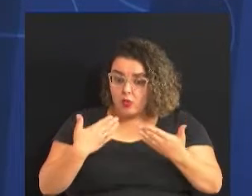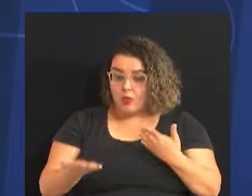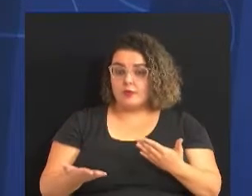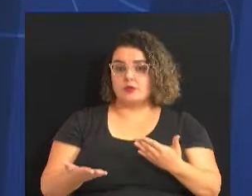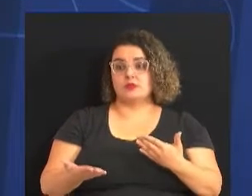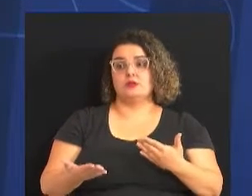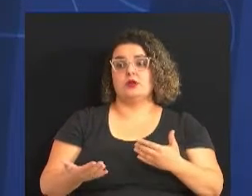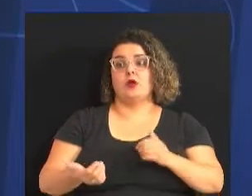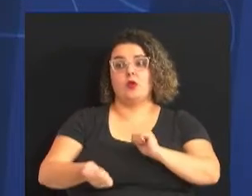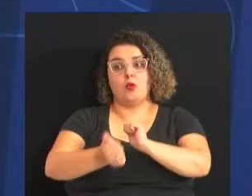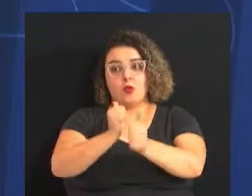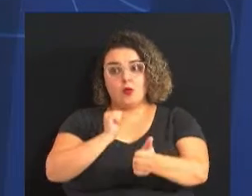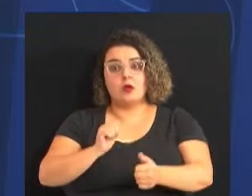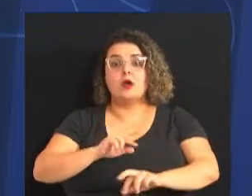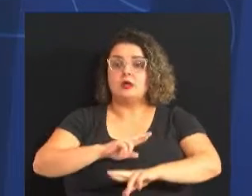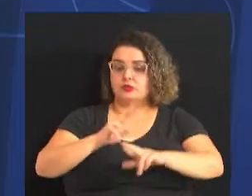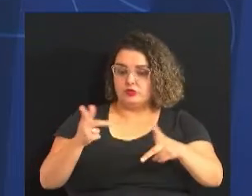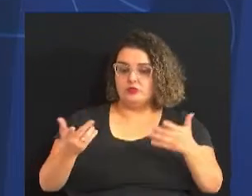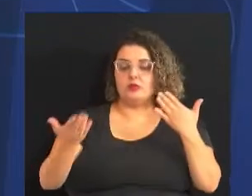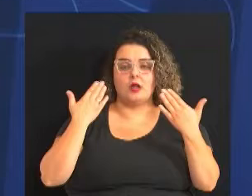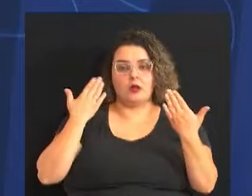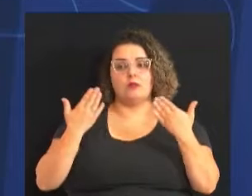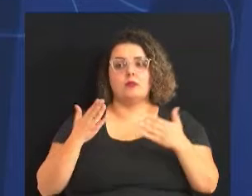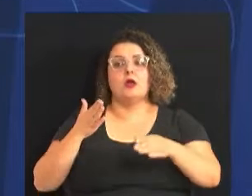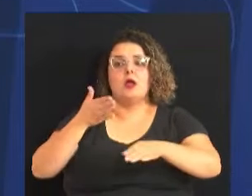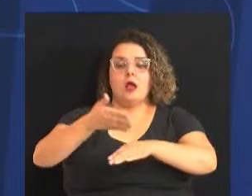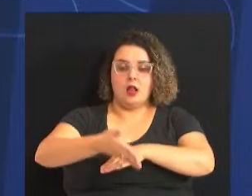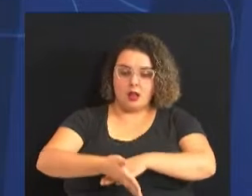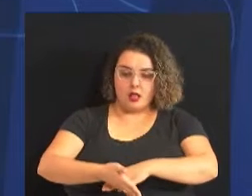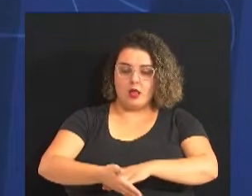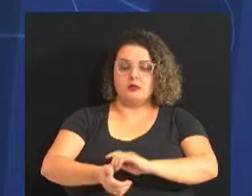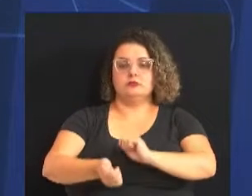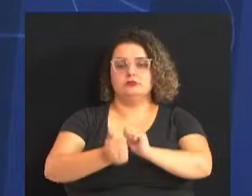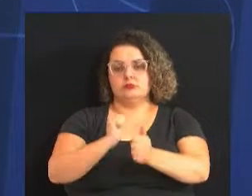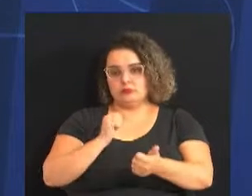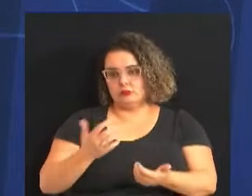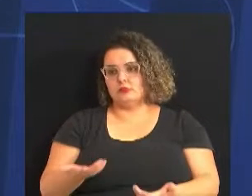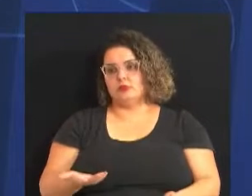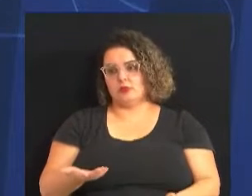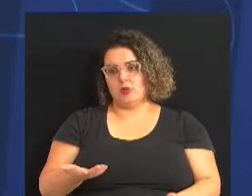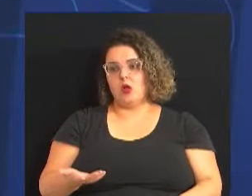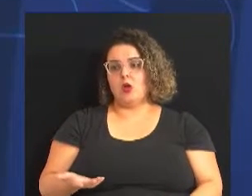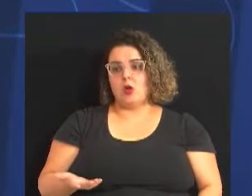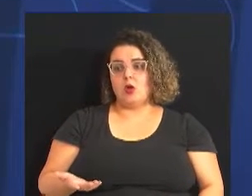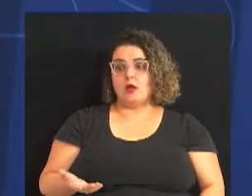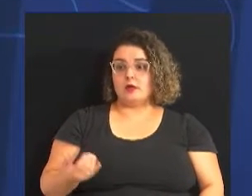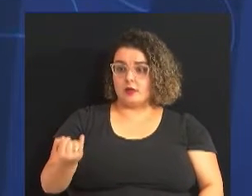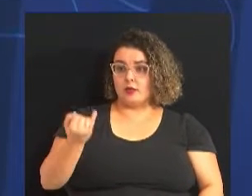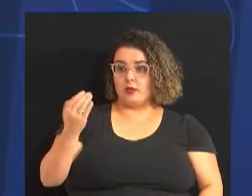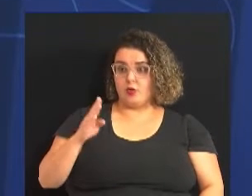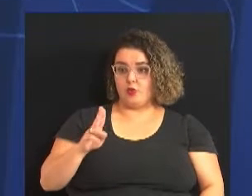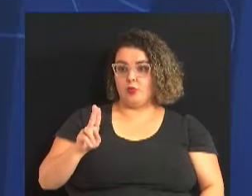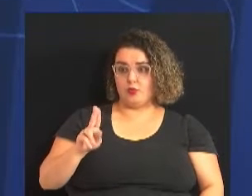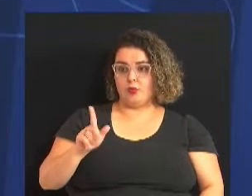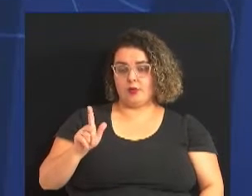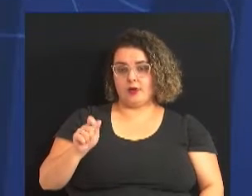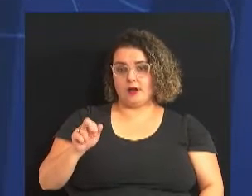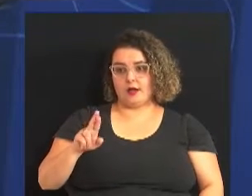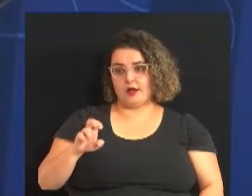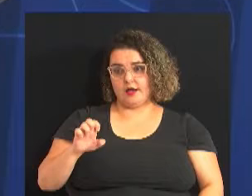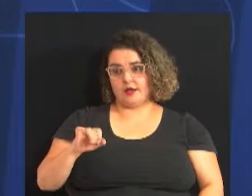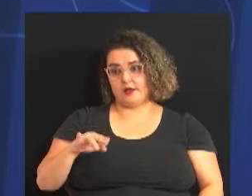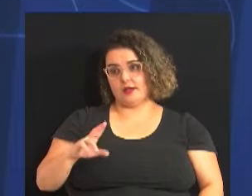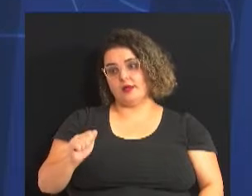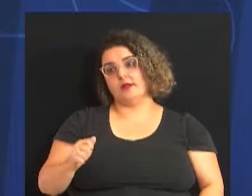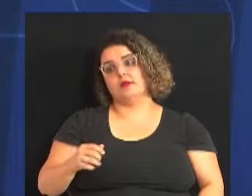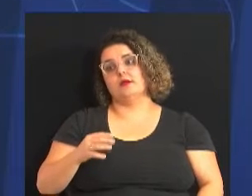algo diferente para o psicólogo. Então ele entra na modalidade e é muito interessante. E Bugarelli, eu fiz a pergunta sobre os treinadores